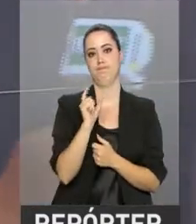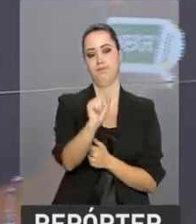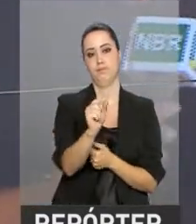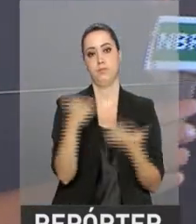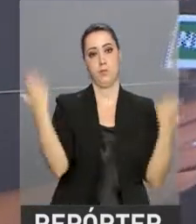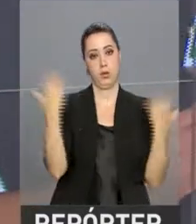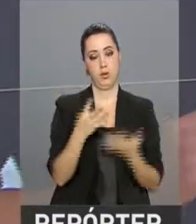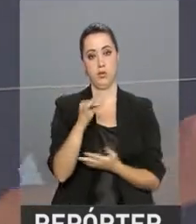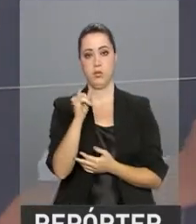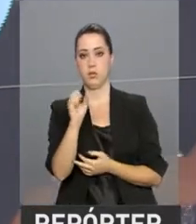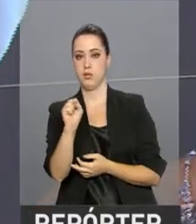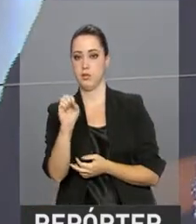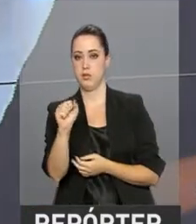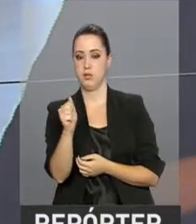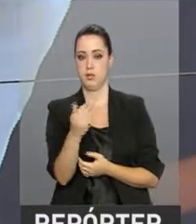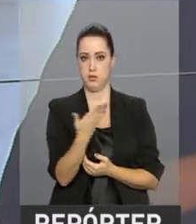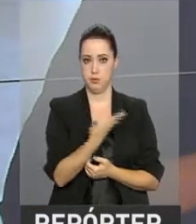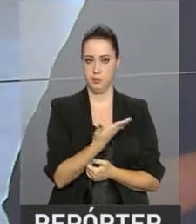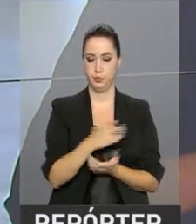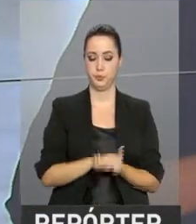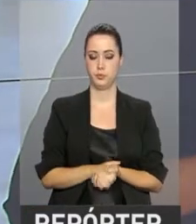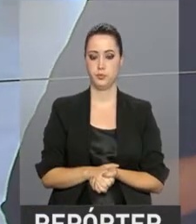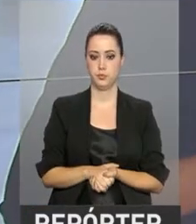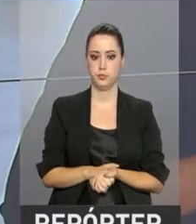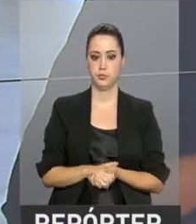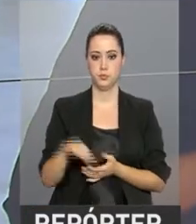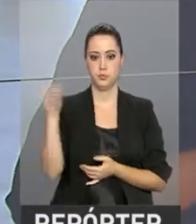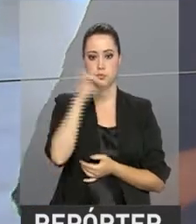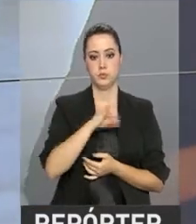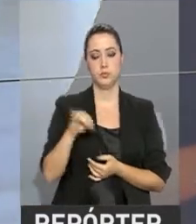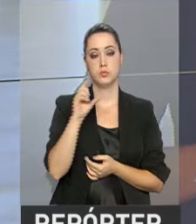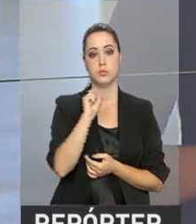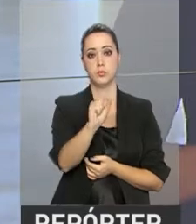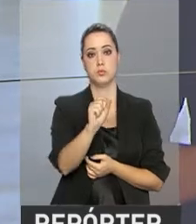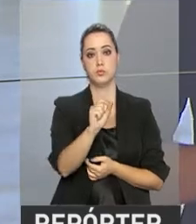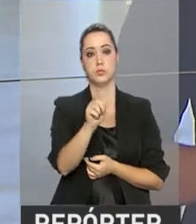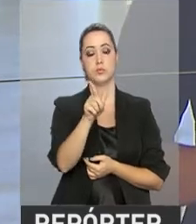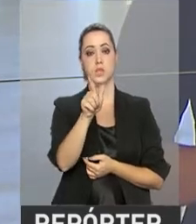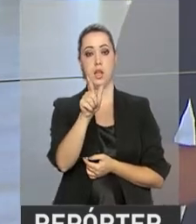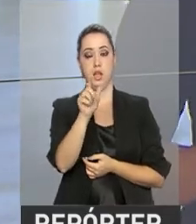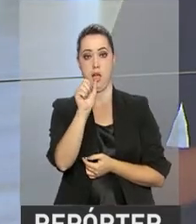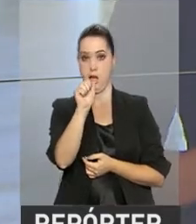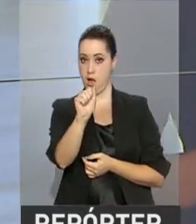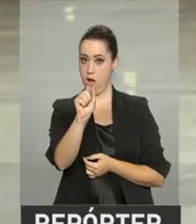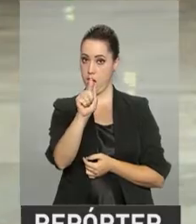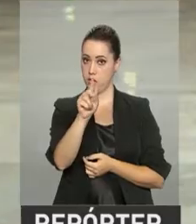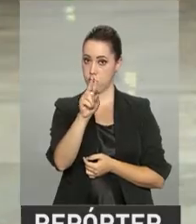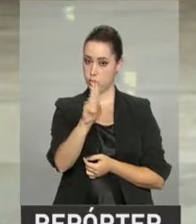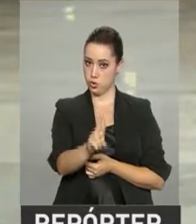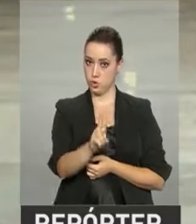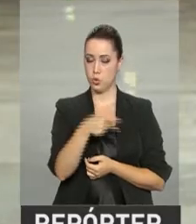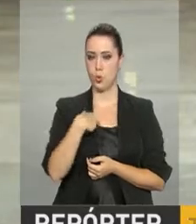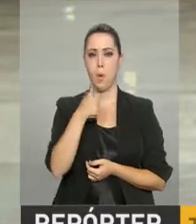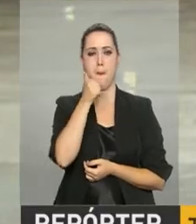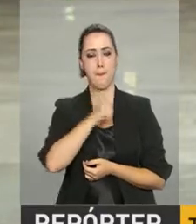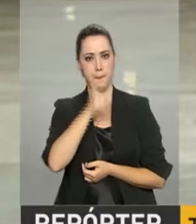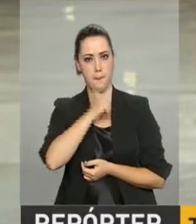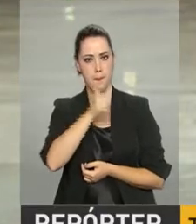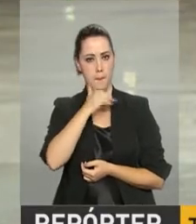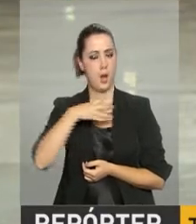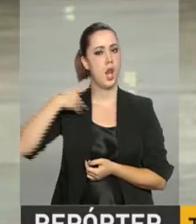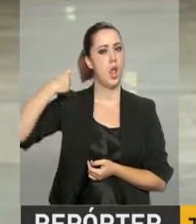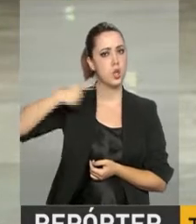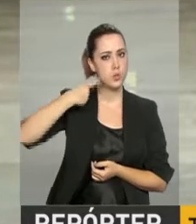pra gente botar pra isso olá josé luiz a advogada geral da união grace maria mendonça protocolou há pouco